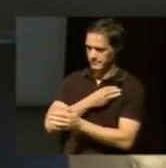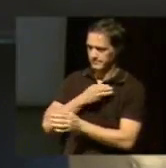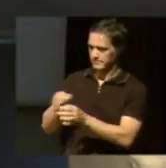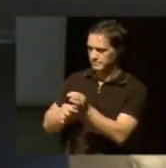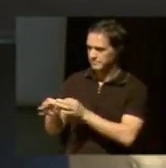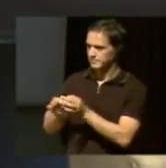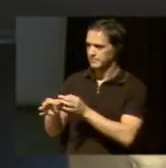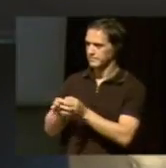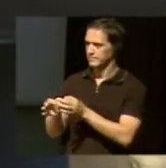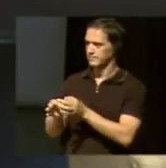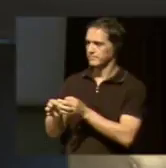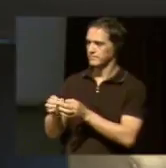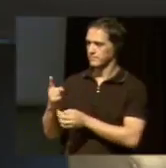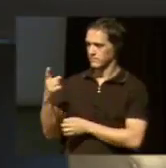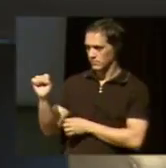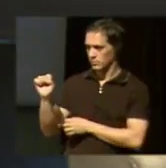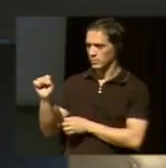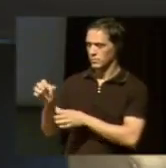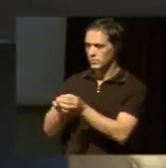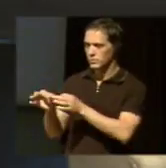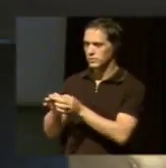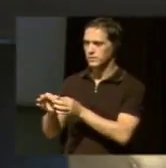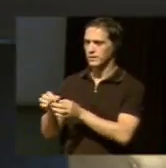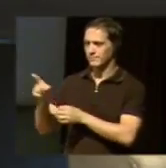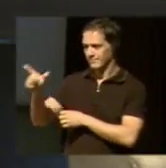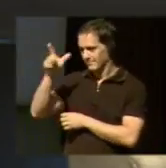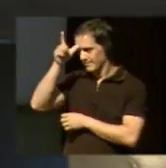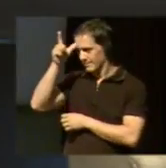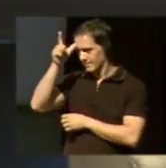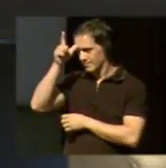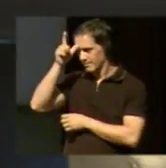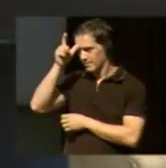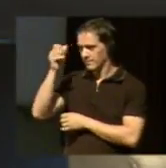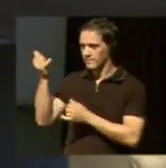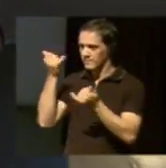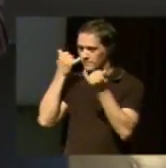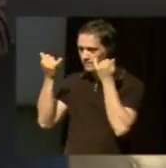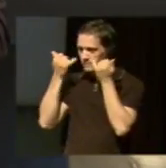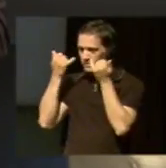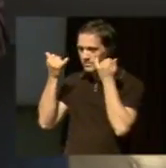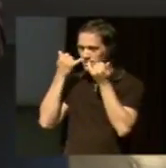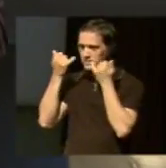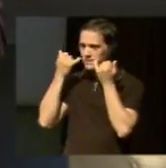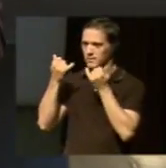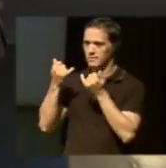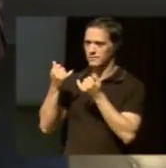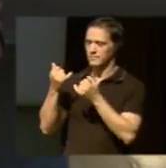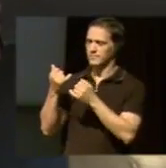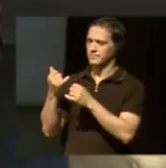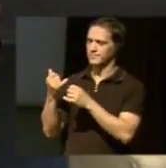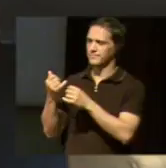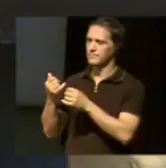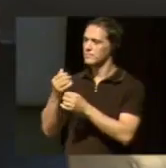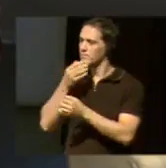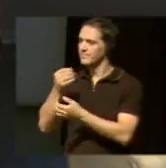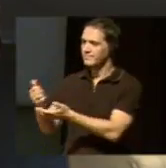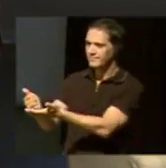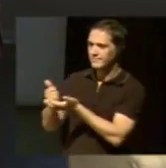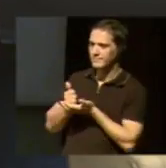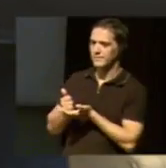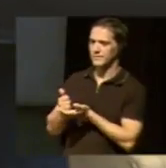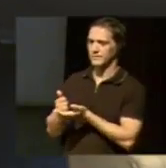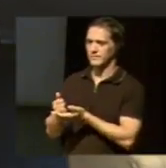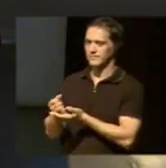18 projetos na Alemanha, na formação de mensageiros ou embaixadores, ou pessoas que